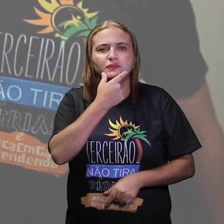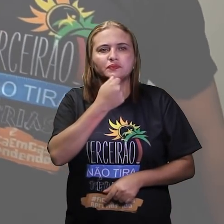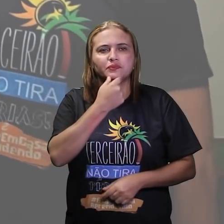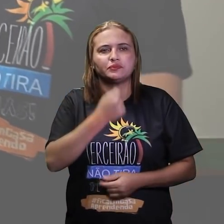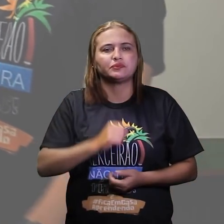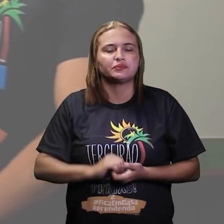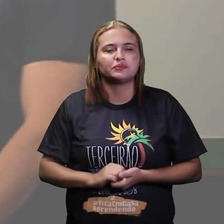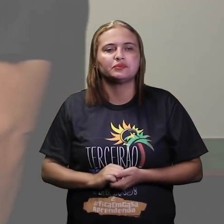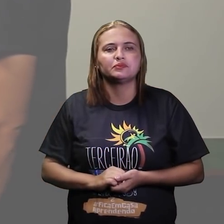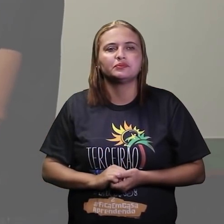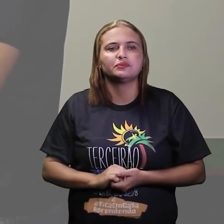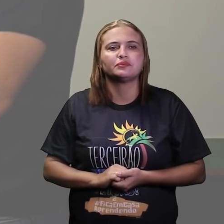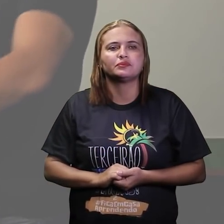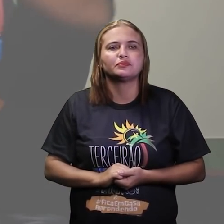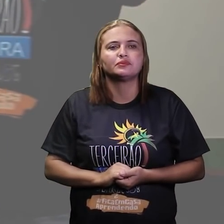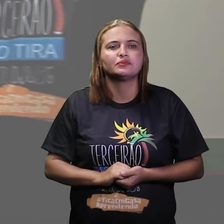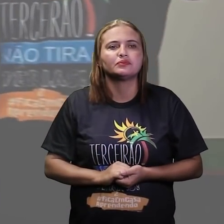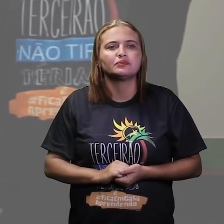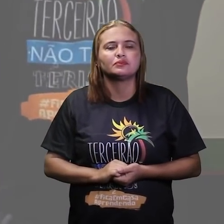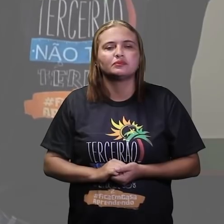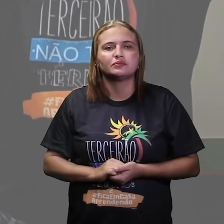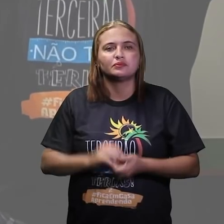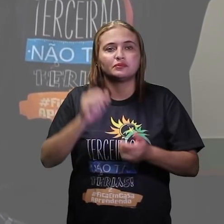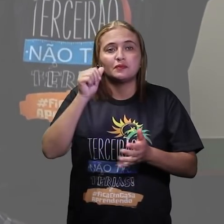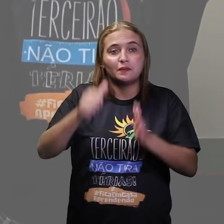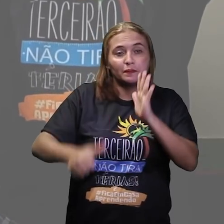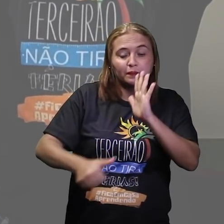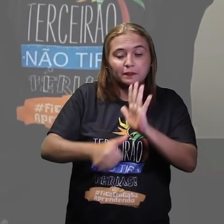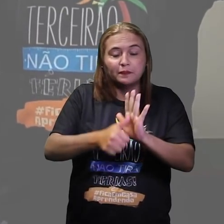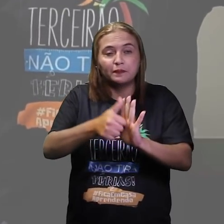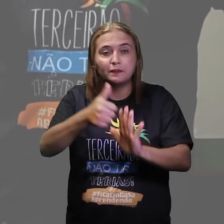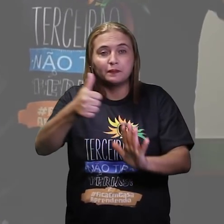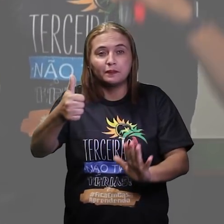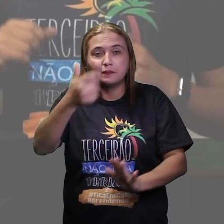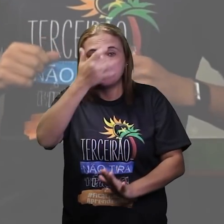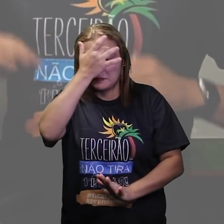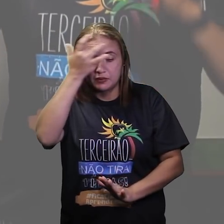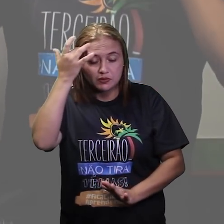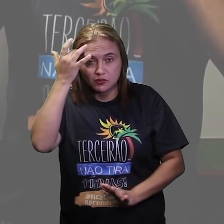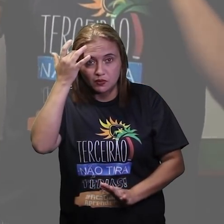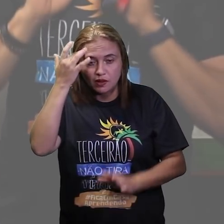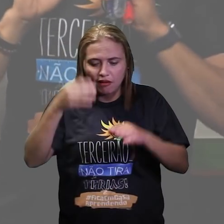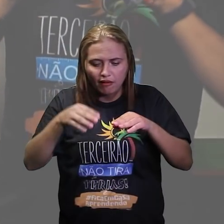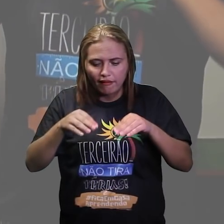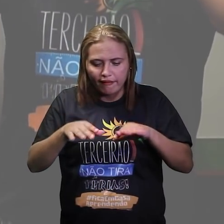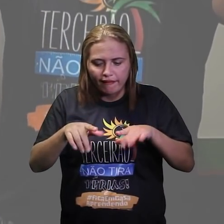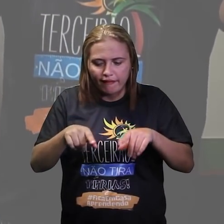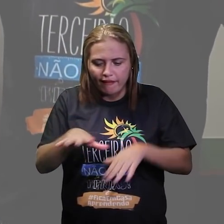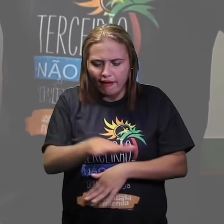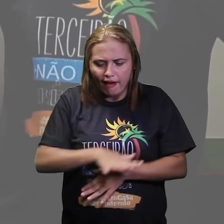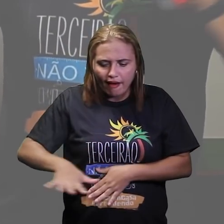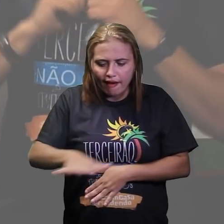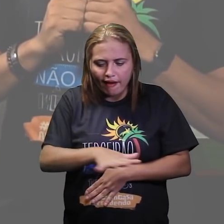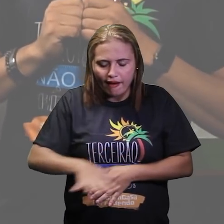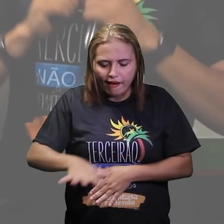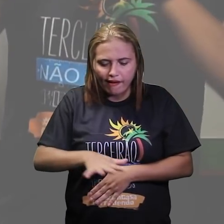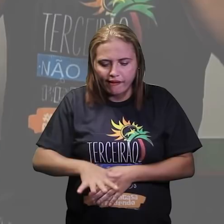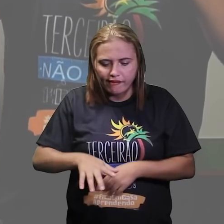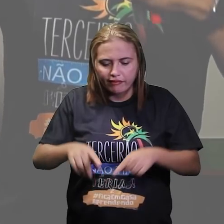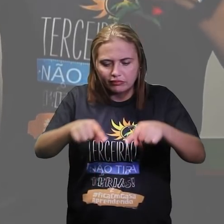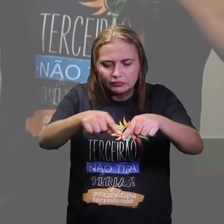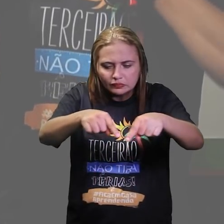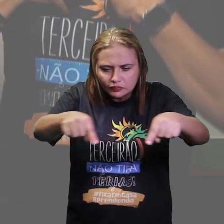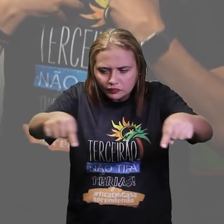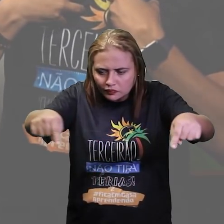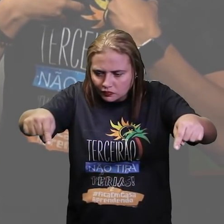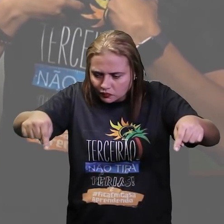quanto é livro de história. A primeira vez que alguém cercou um pedaço de terra, primeira vez que alguém cercou um pedaço de terra e